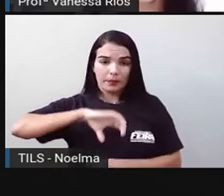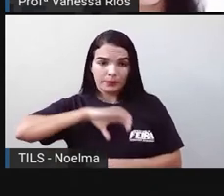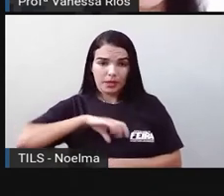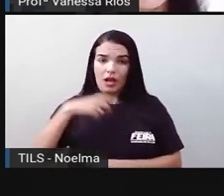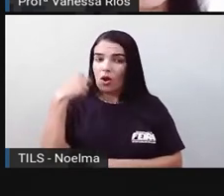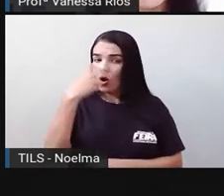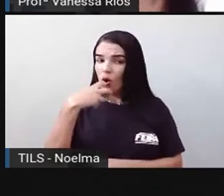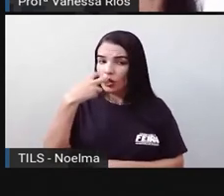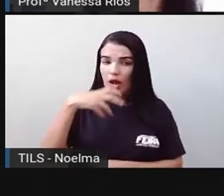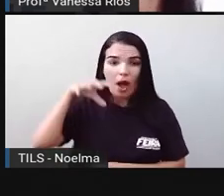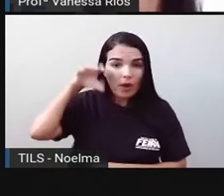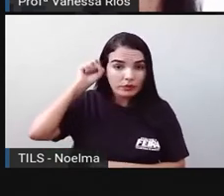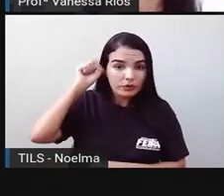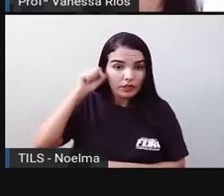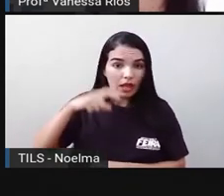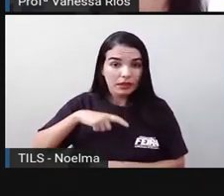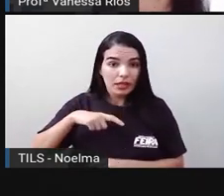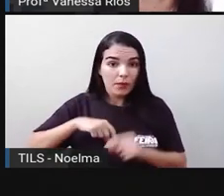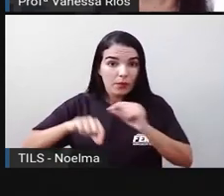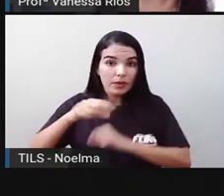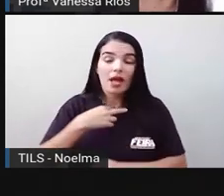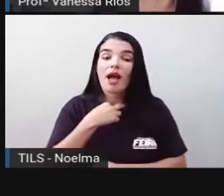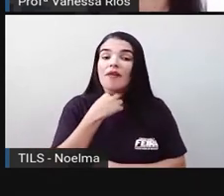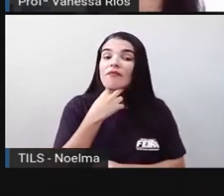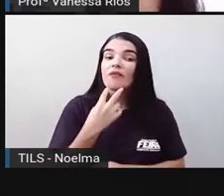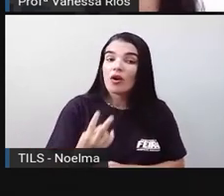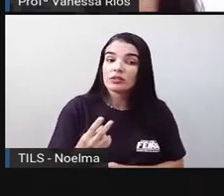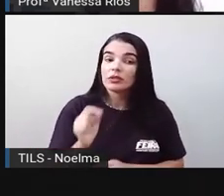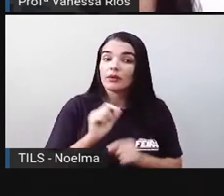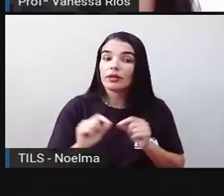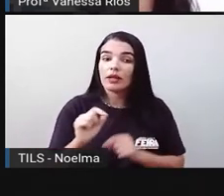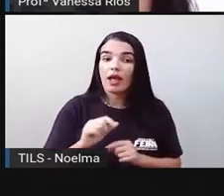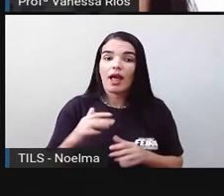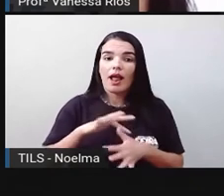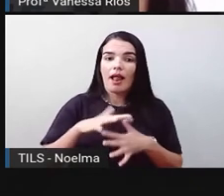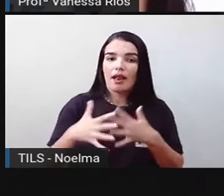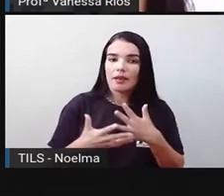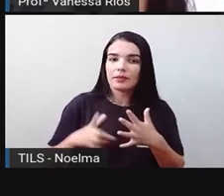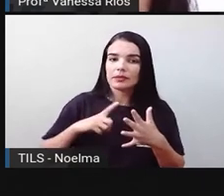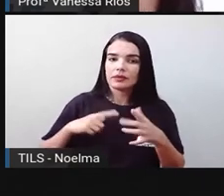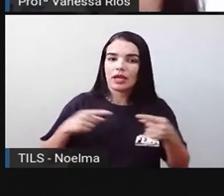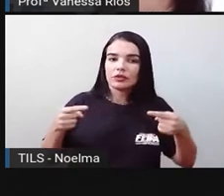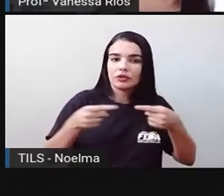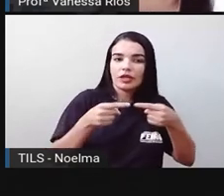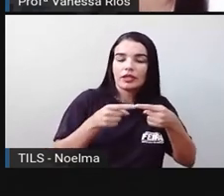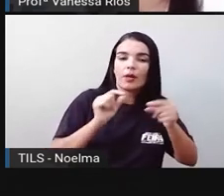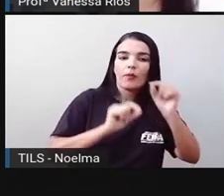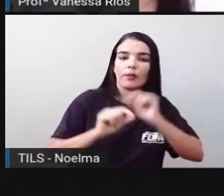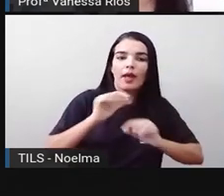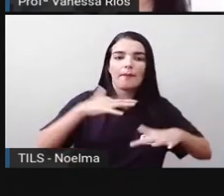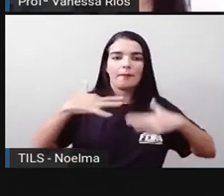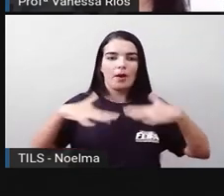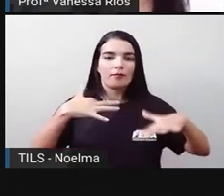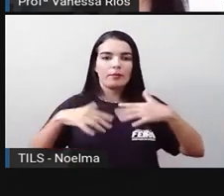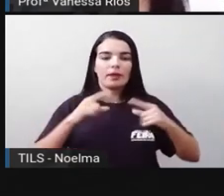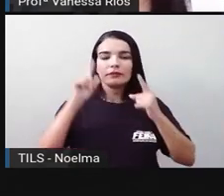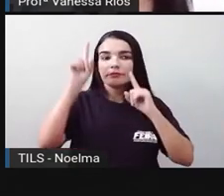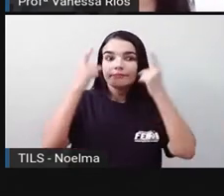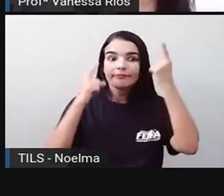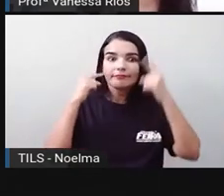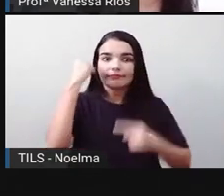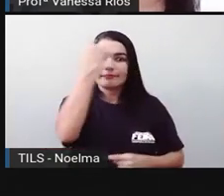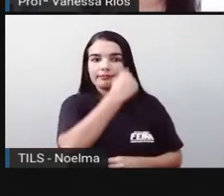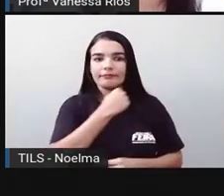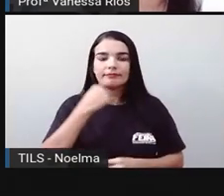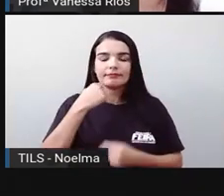oral auditiva, que tem como canal a voz, a Libras está diretamente ligada a movimentos e expressões faciais para